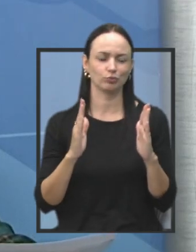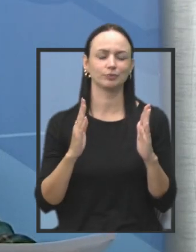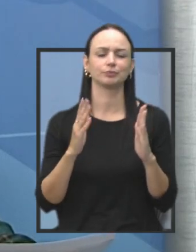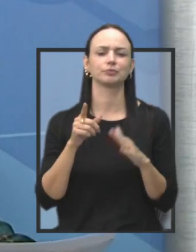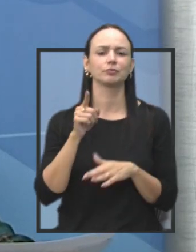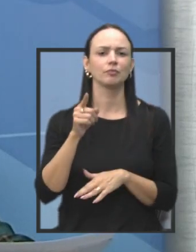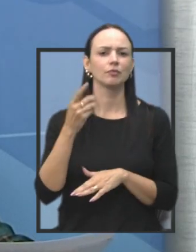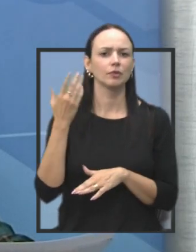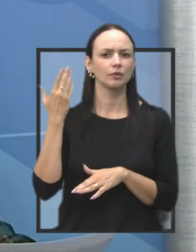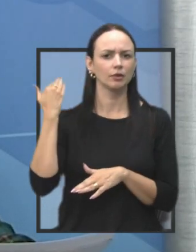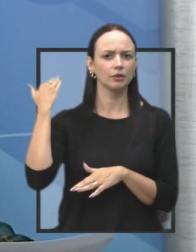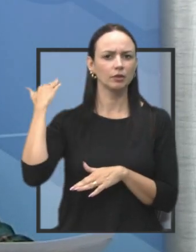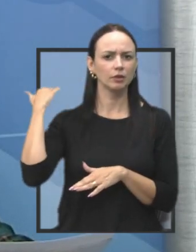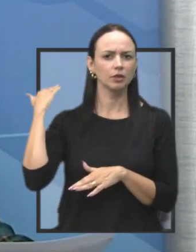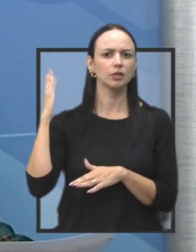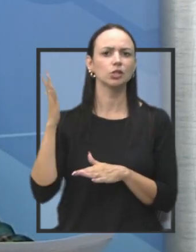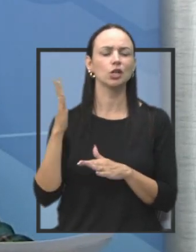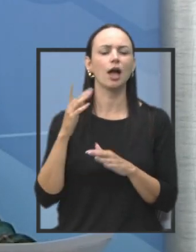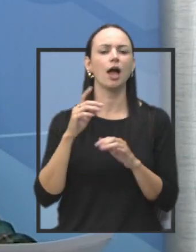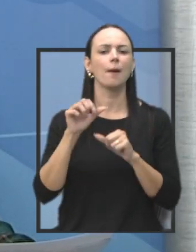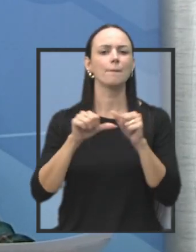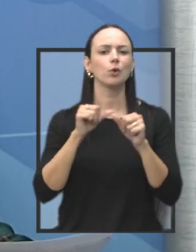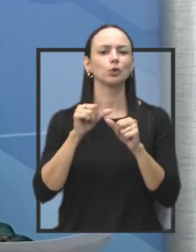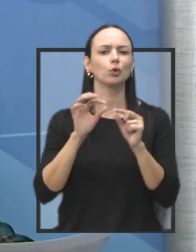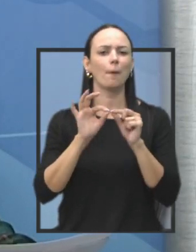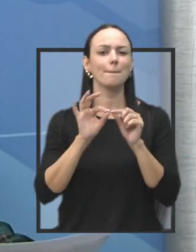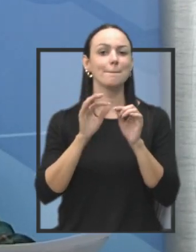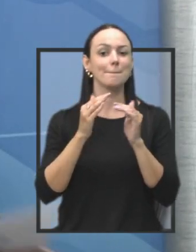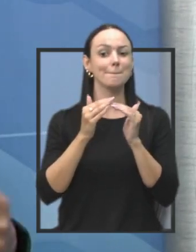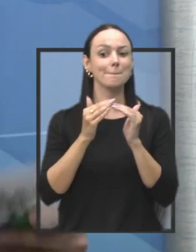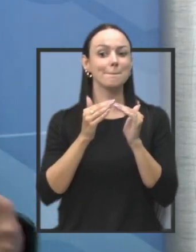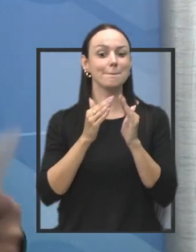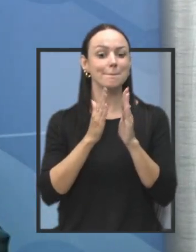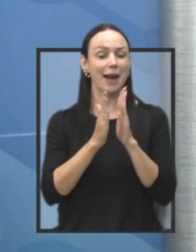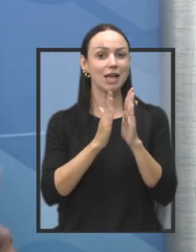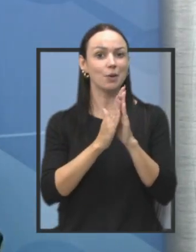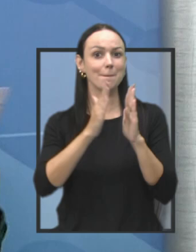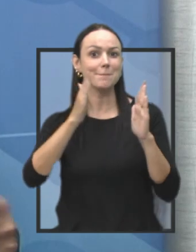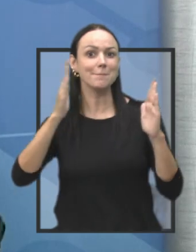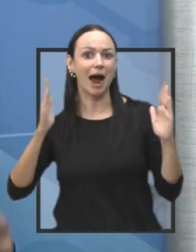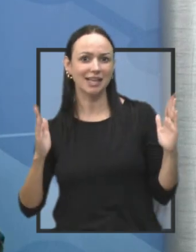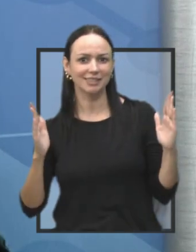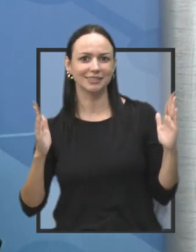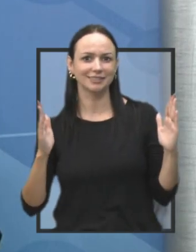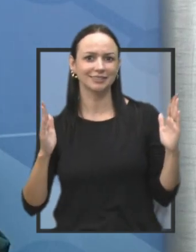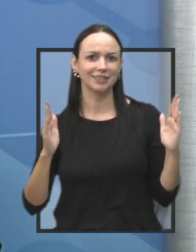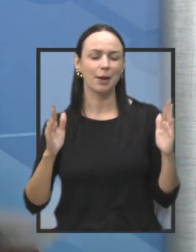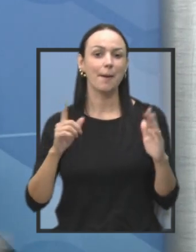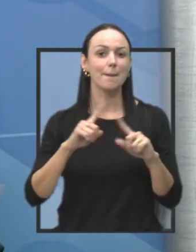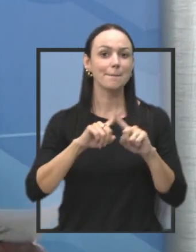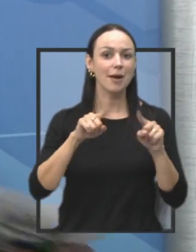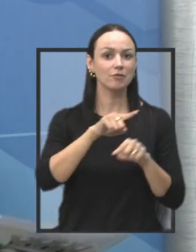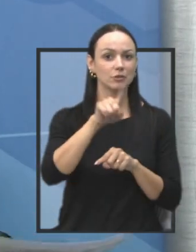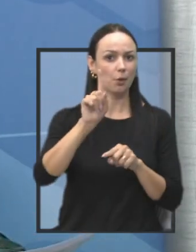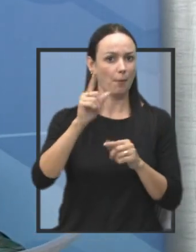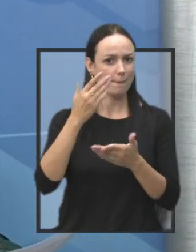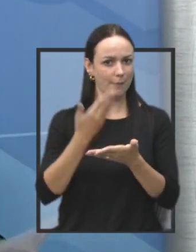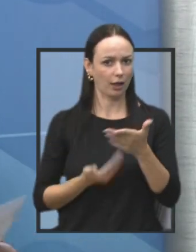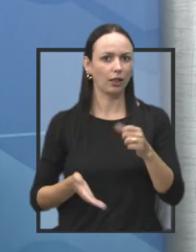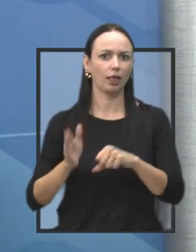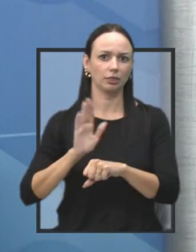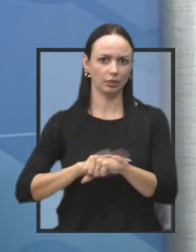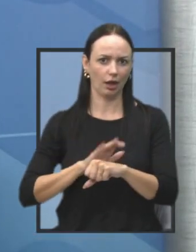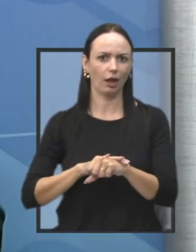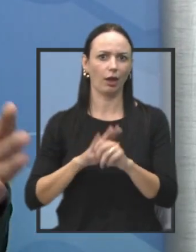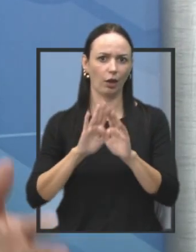tempo que esse prazo já está um pouco mais estendido. Pois é. Mas também ninguém pode se perder aí no tempo, né? Então